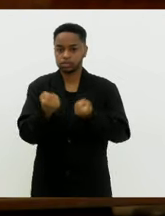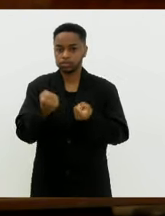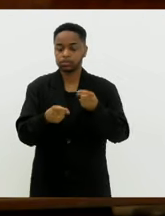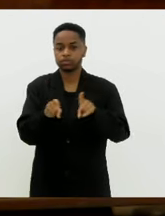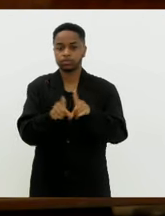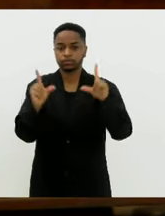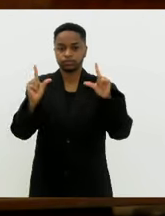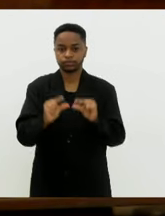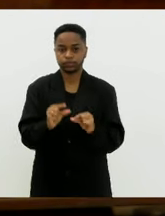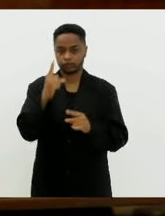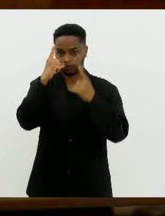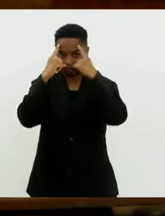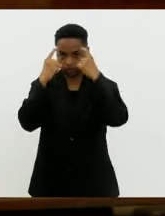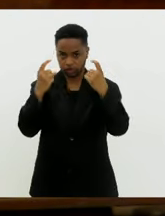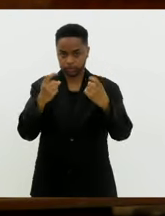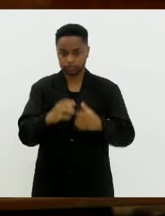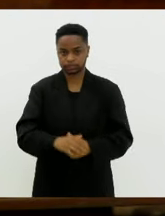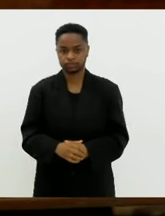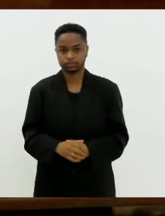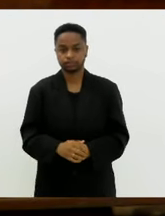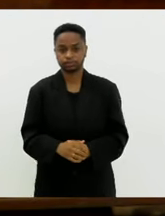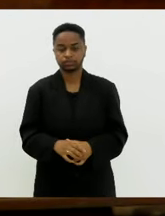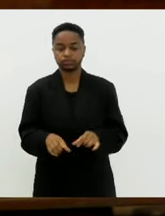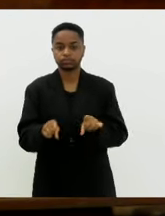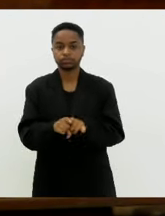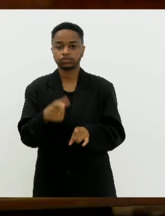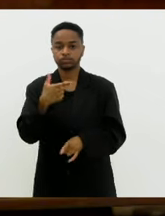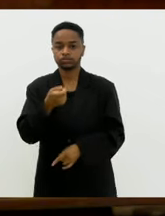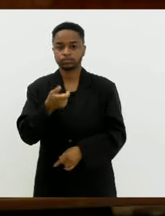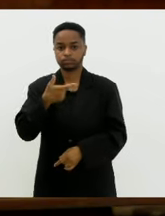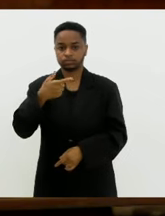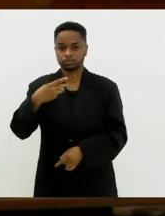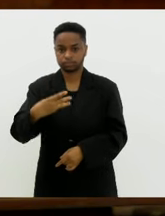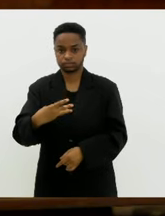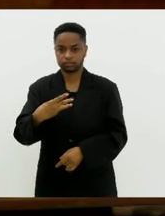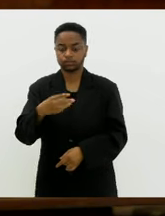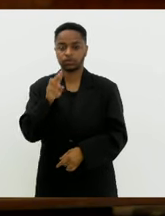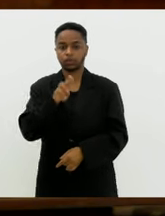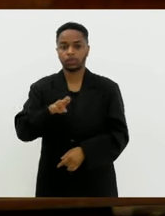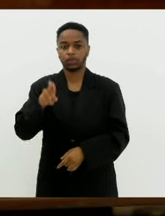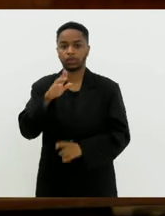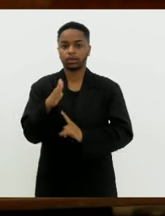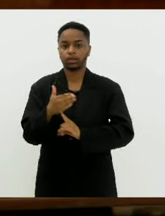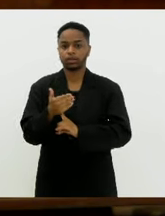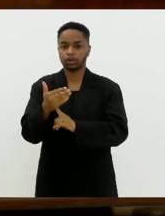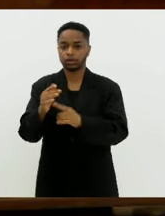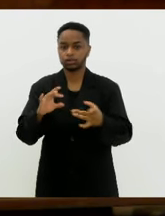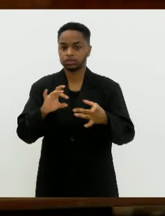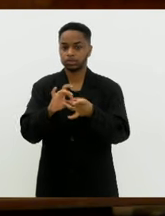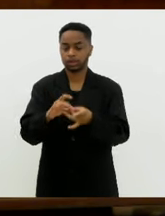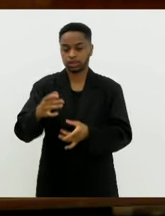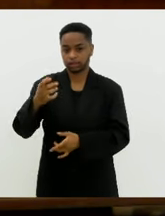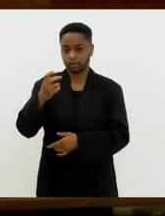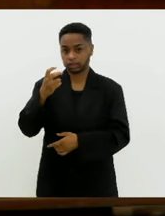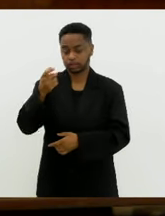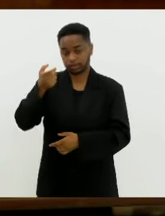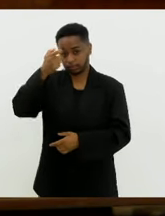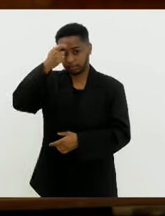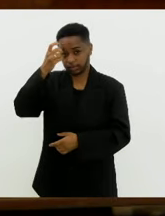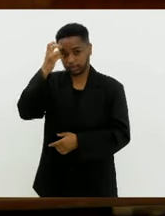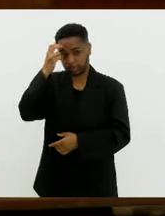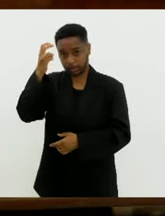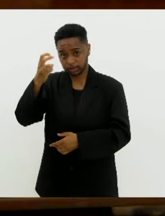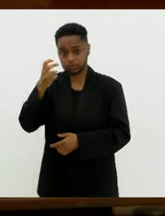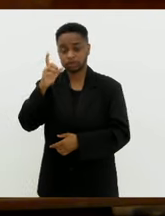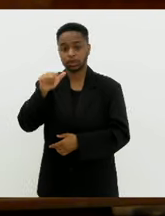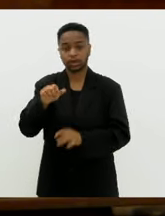violência. Em 2023, o uso da tecnologia aliada à inteligência foi o grande destaque